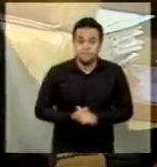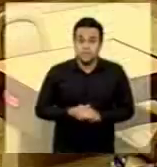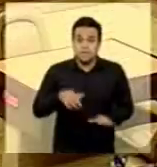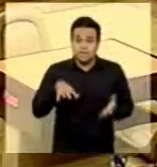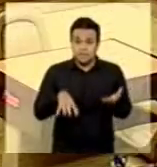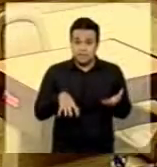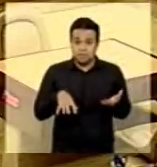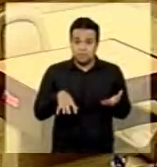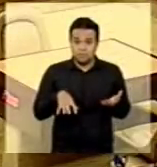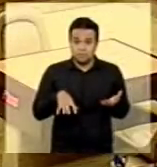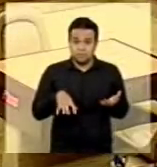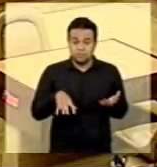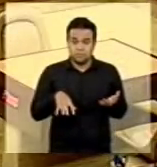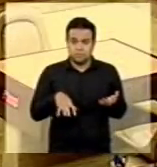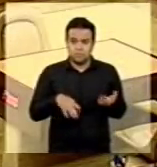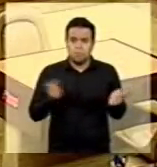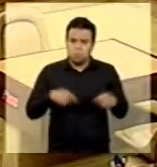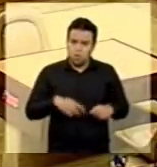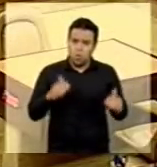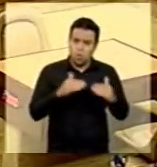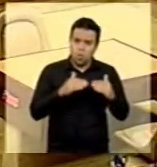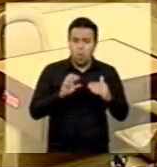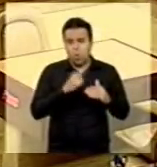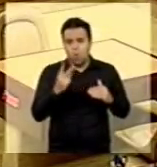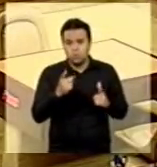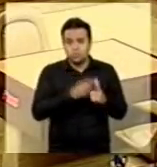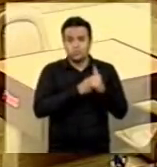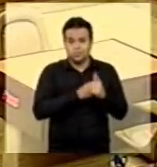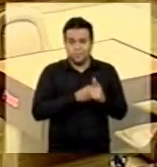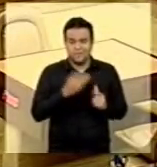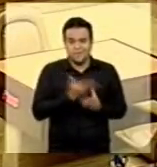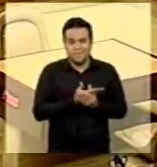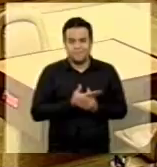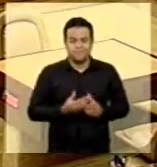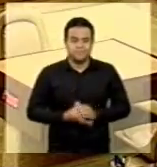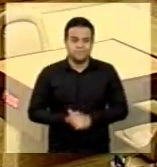pode deliberar no sentido de suspender esse processamento.